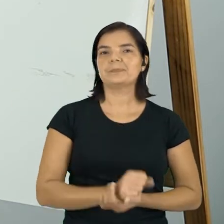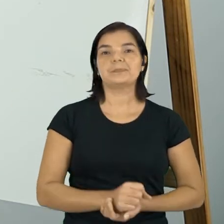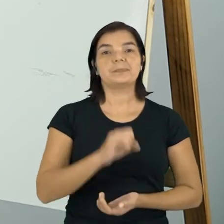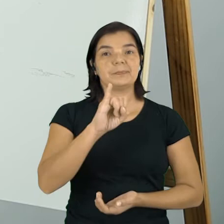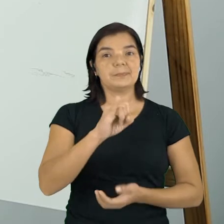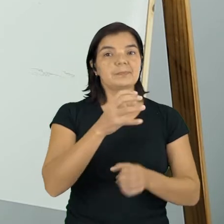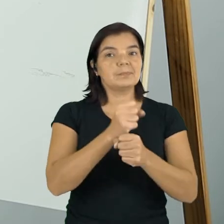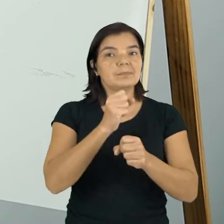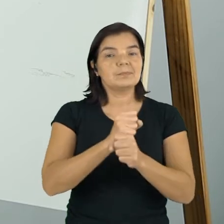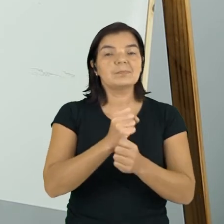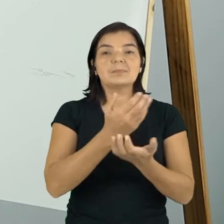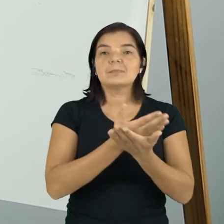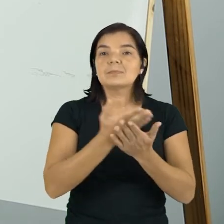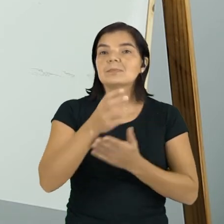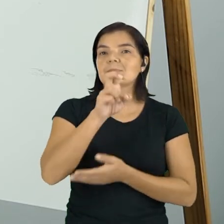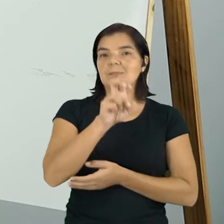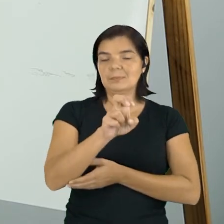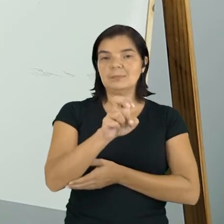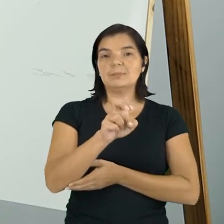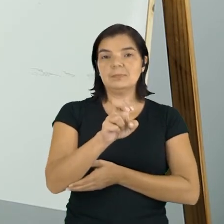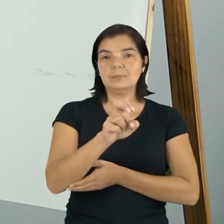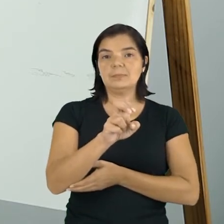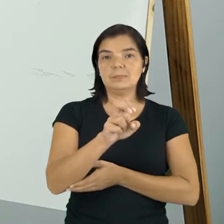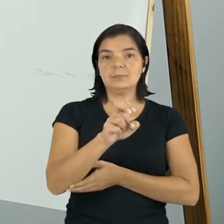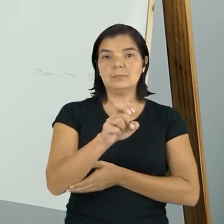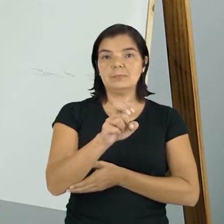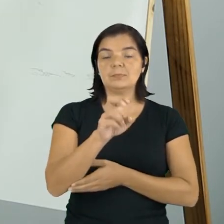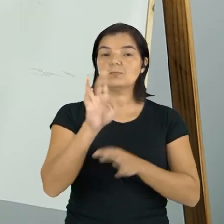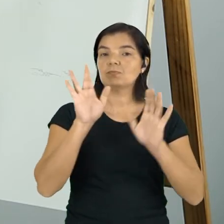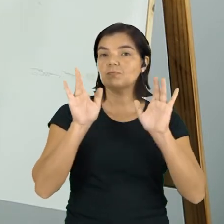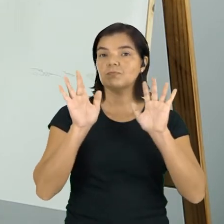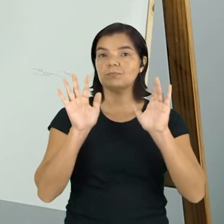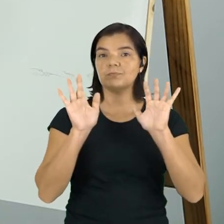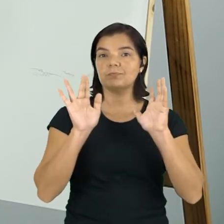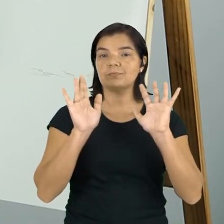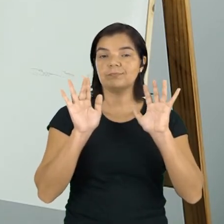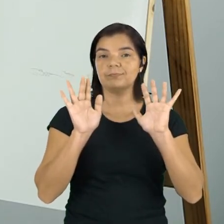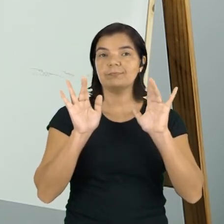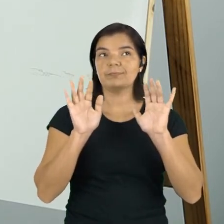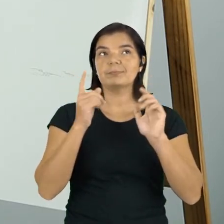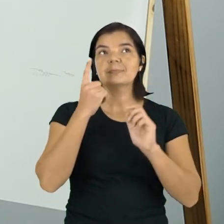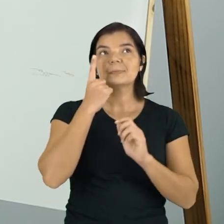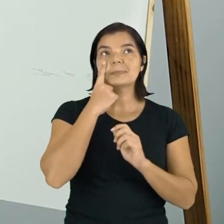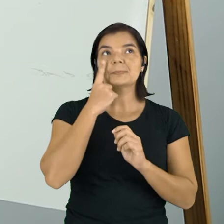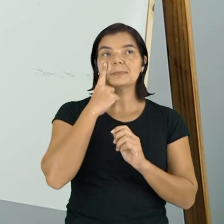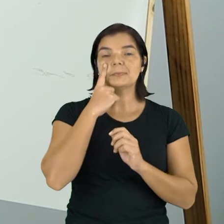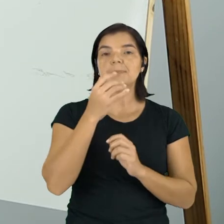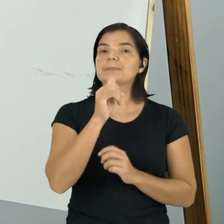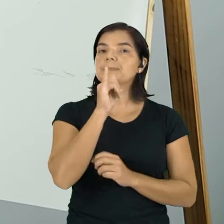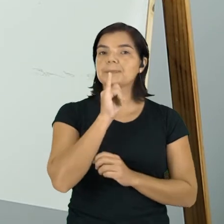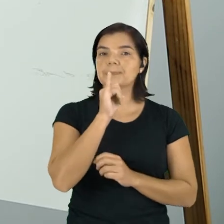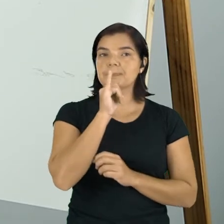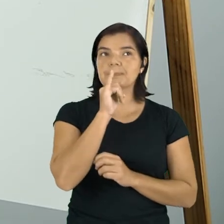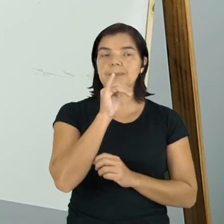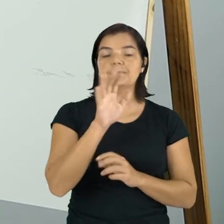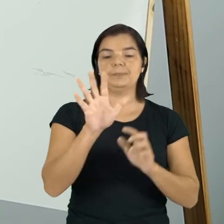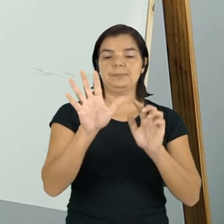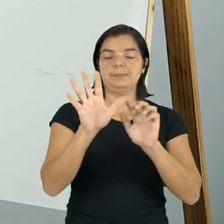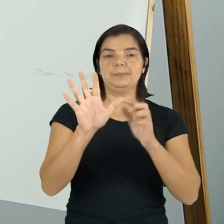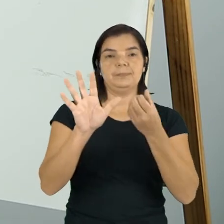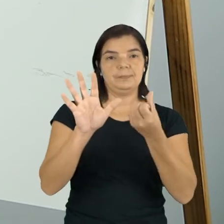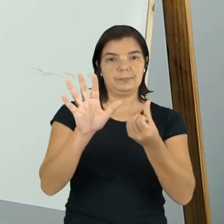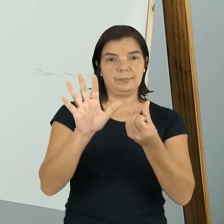Se eu contar a partir do 5, eu posso, através dos meus próprios dedinhos, identificar. Por exemplo,